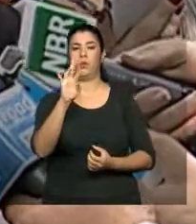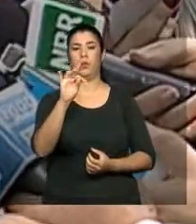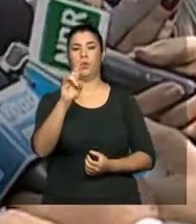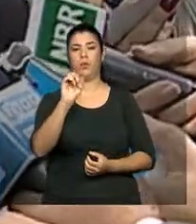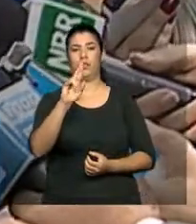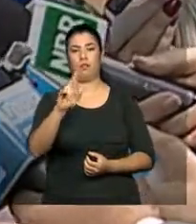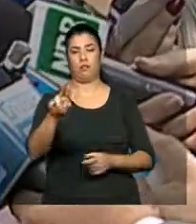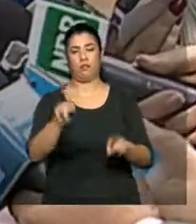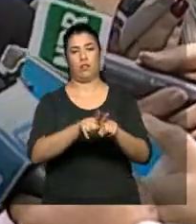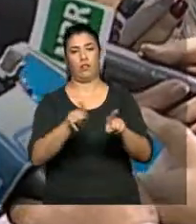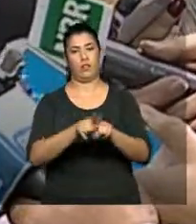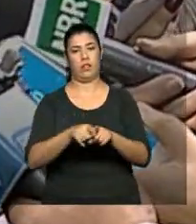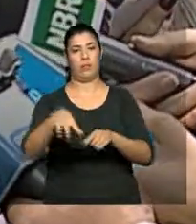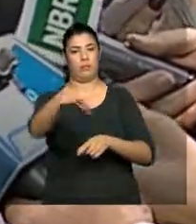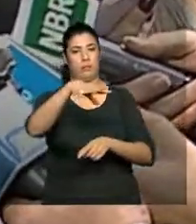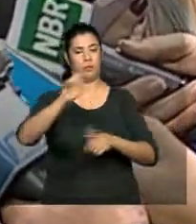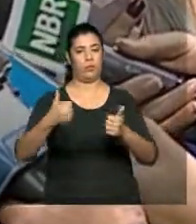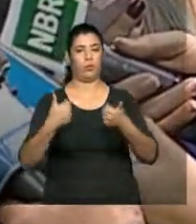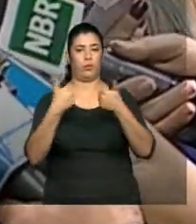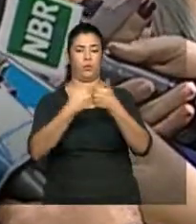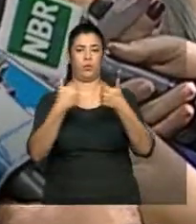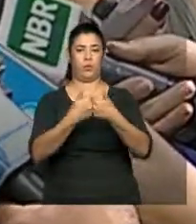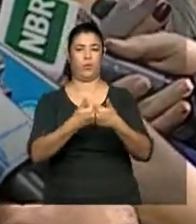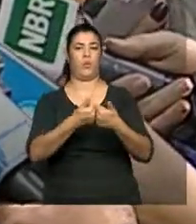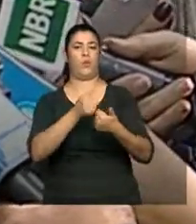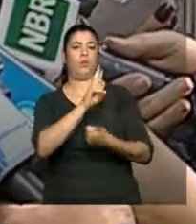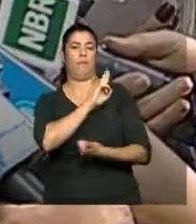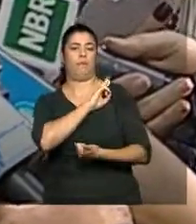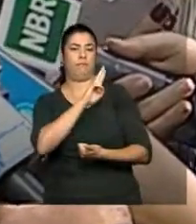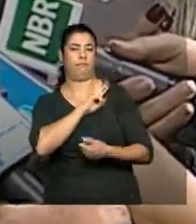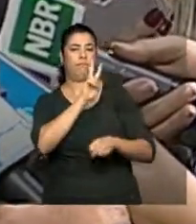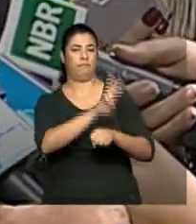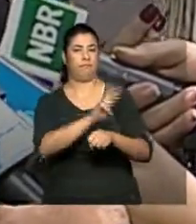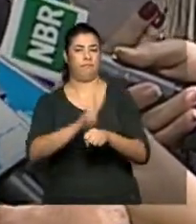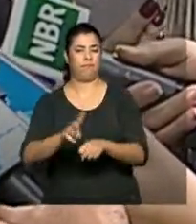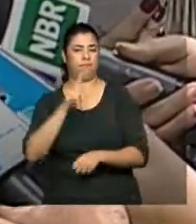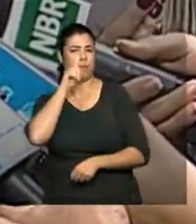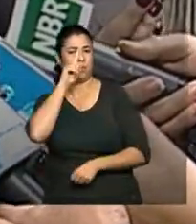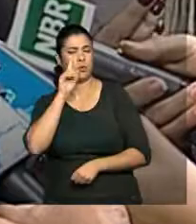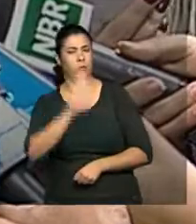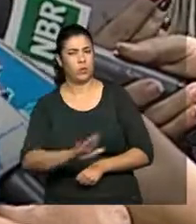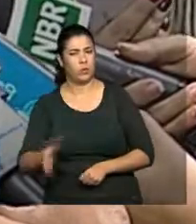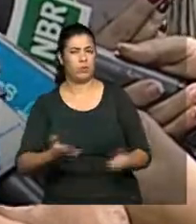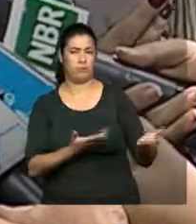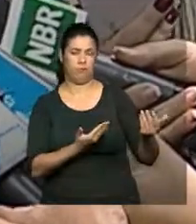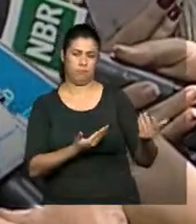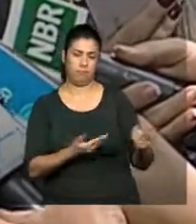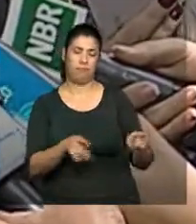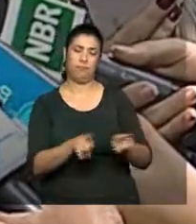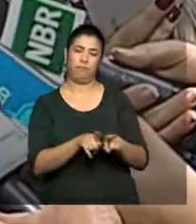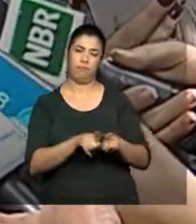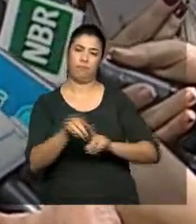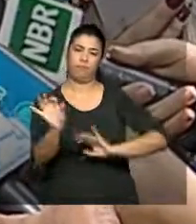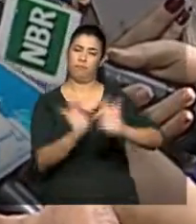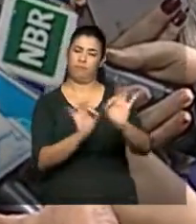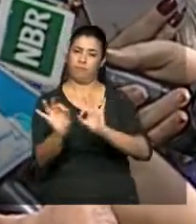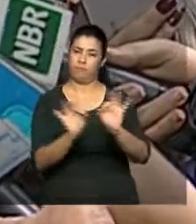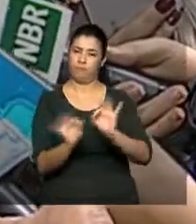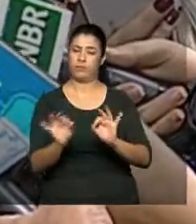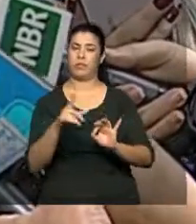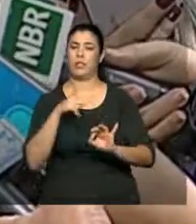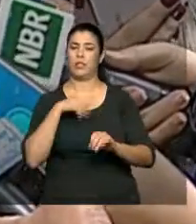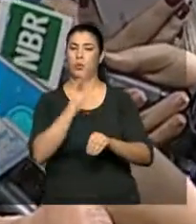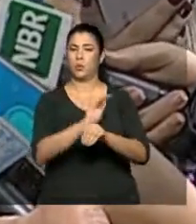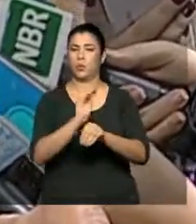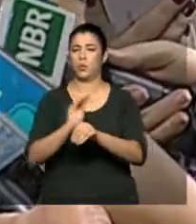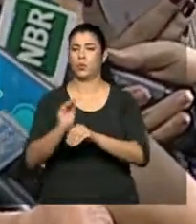mais próximo às situações de risco de violência que as crianças e adolescentes sofrem, é um organismo que nós temos que cuidar, né,